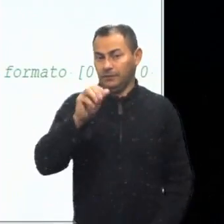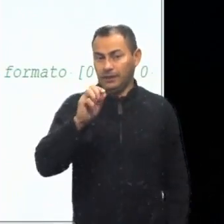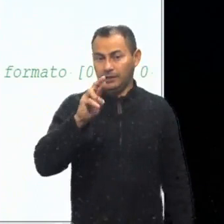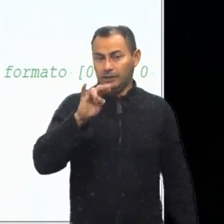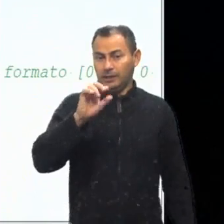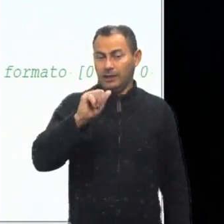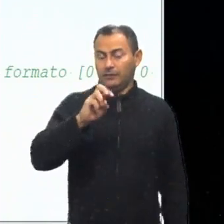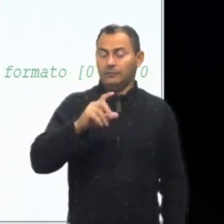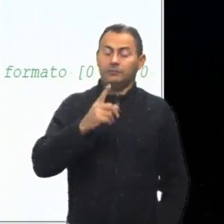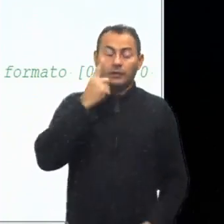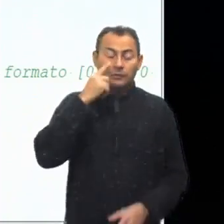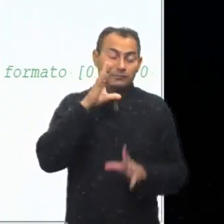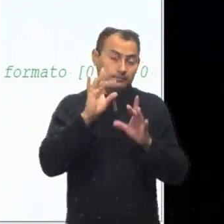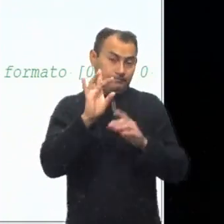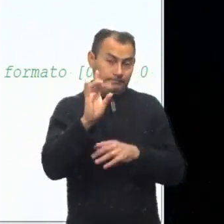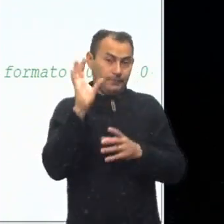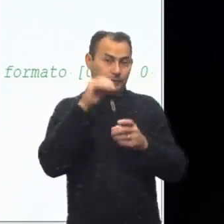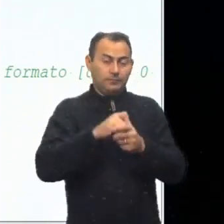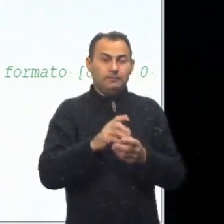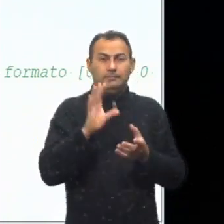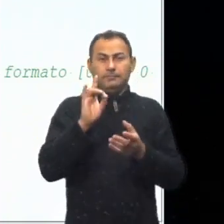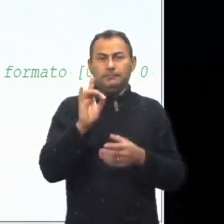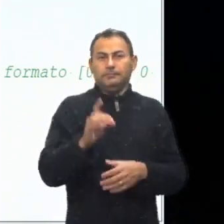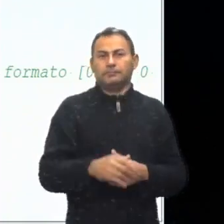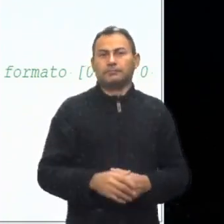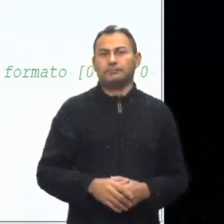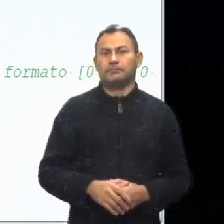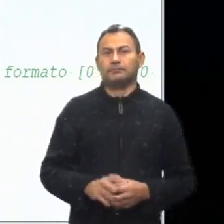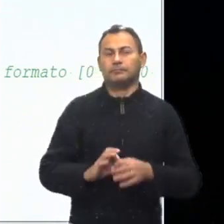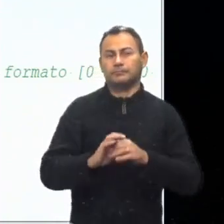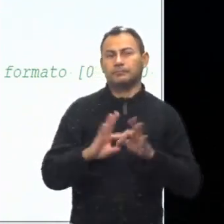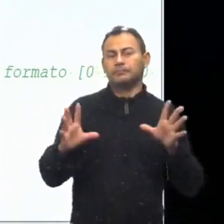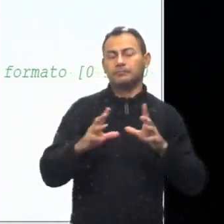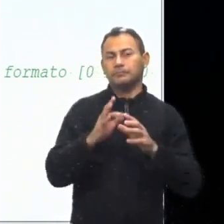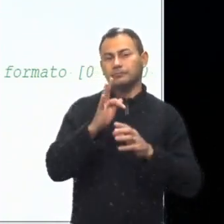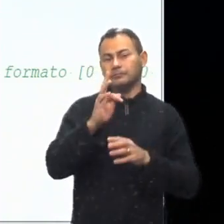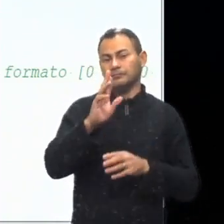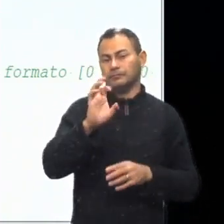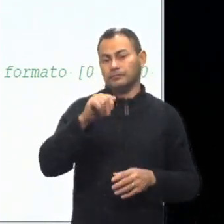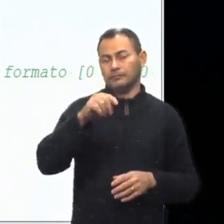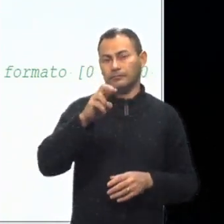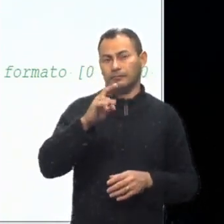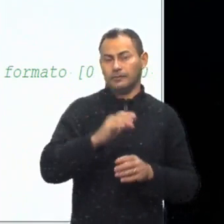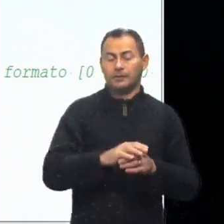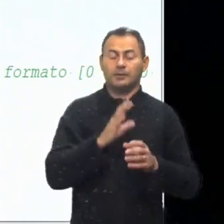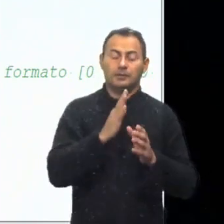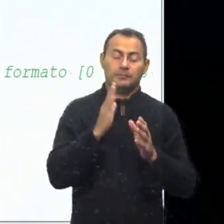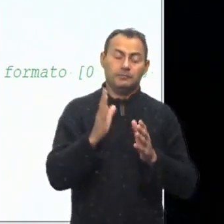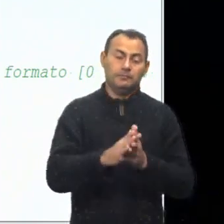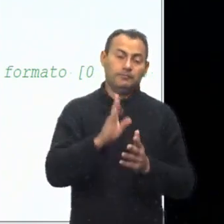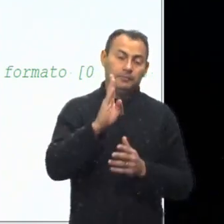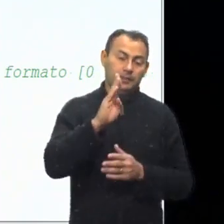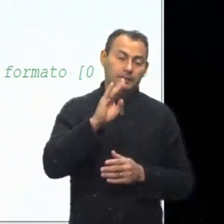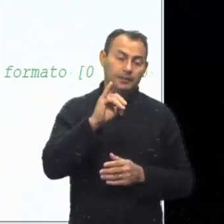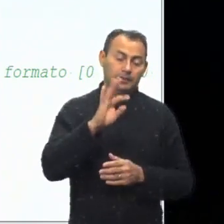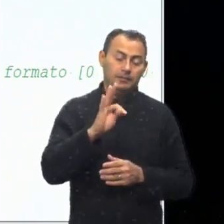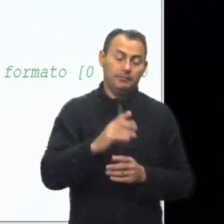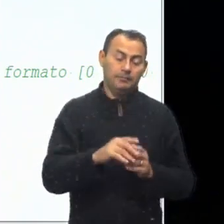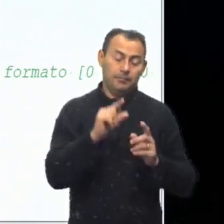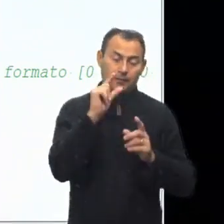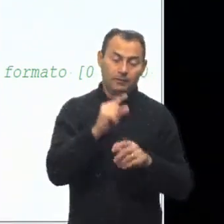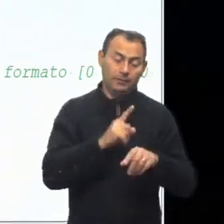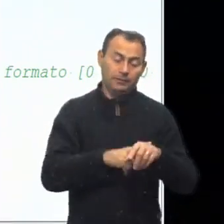Então, eu vou colar nesse novo script. Vou deixar uma sequência de bits menor.